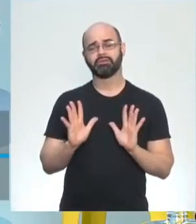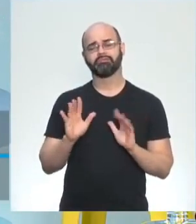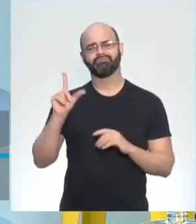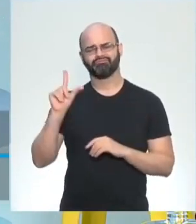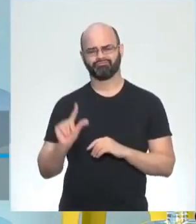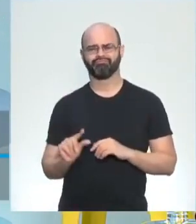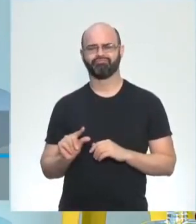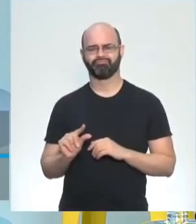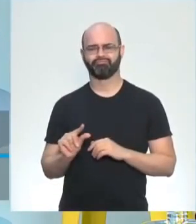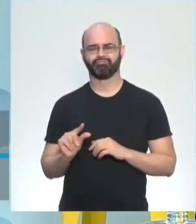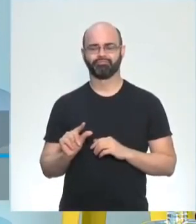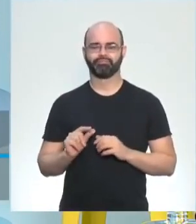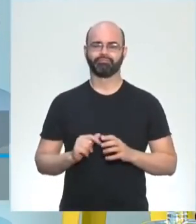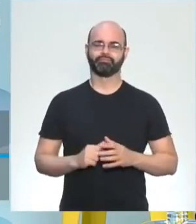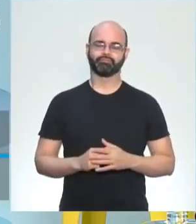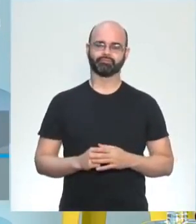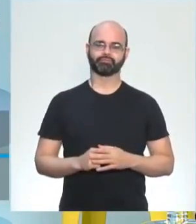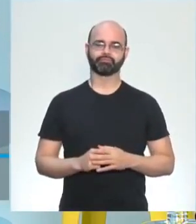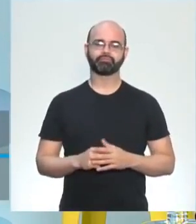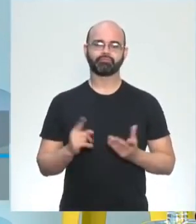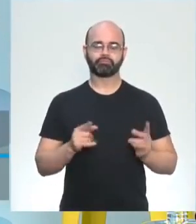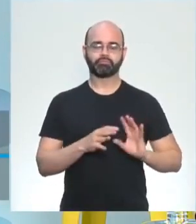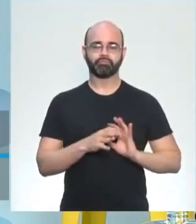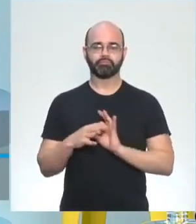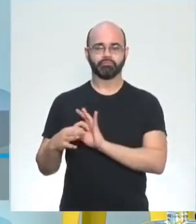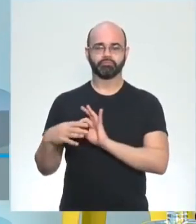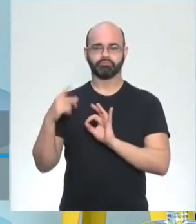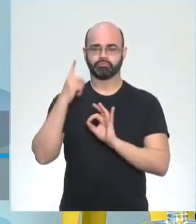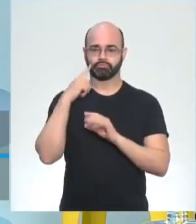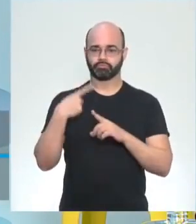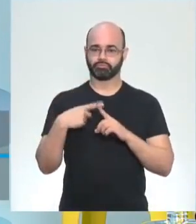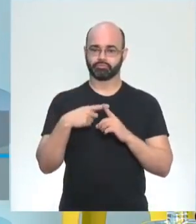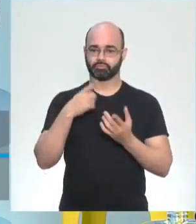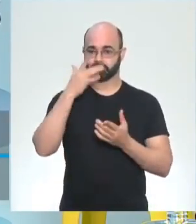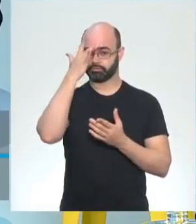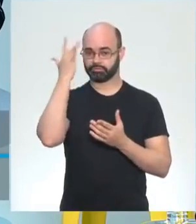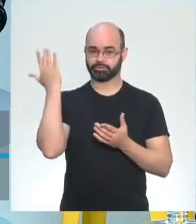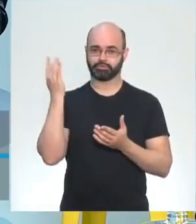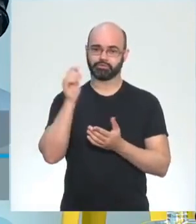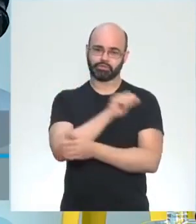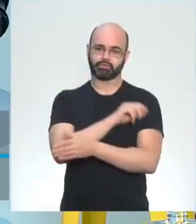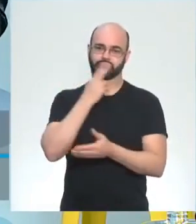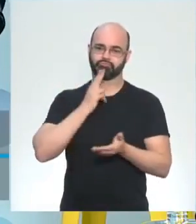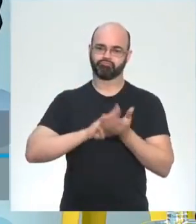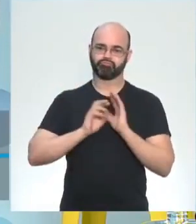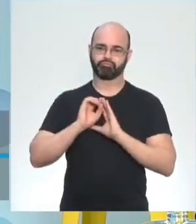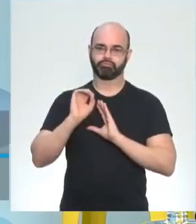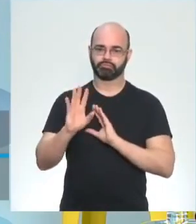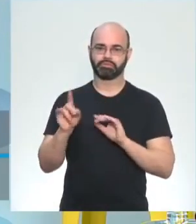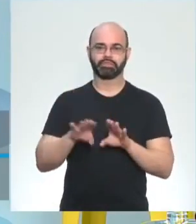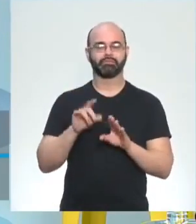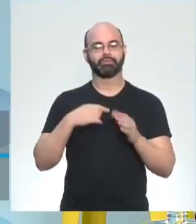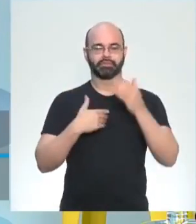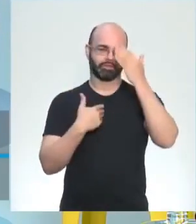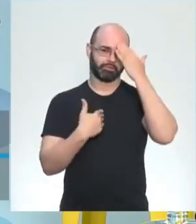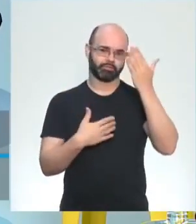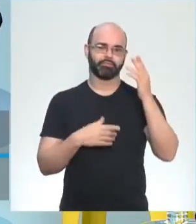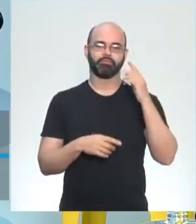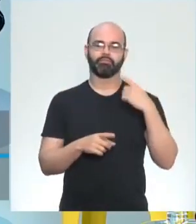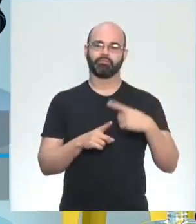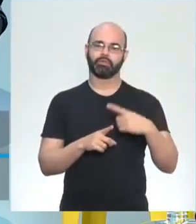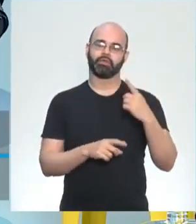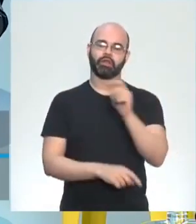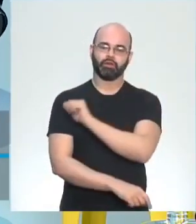contextualizar, até porque nós vamos trabalhar cartas que alunos enviaram. Até aproveito para agradecer os professores, os alunos que estão mandando